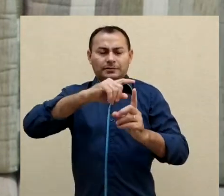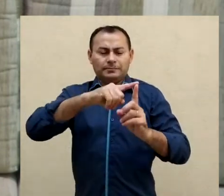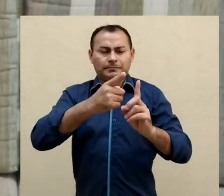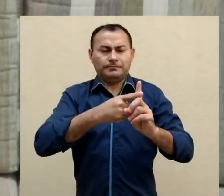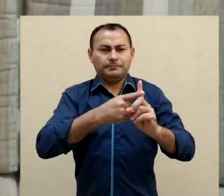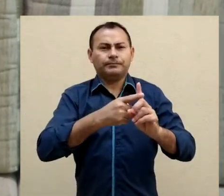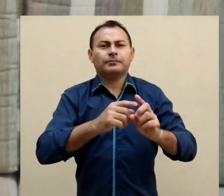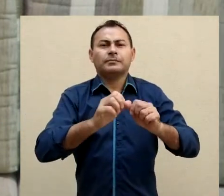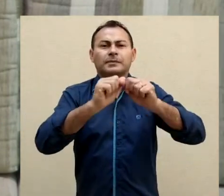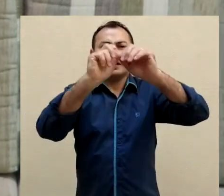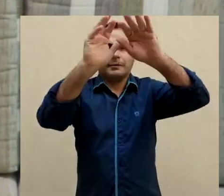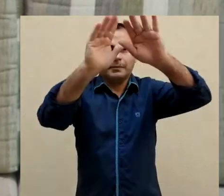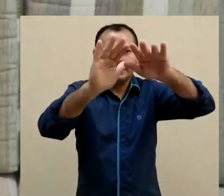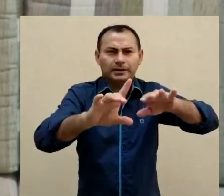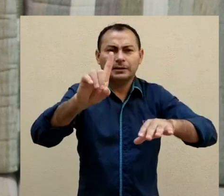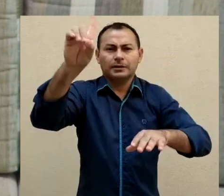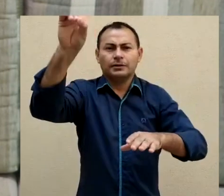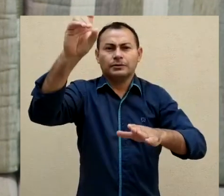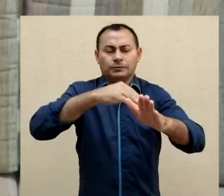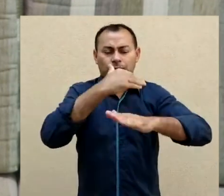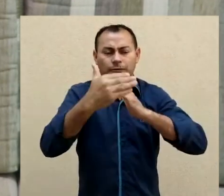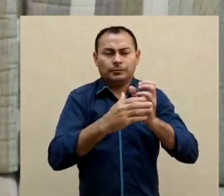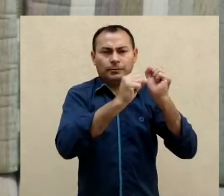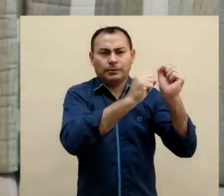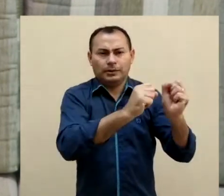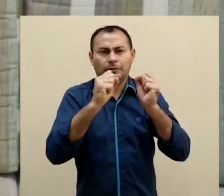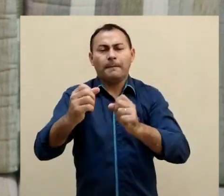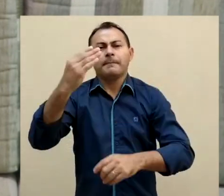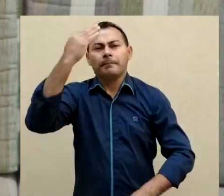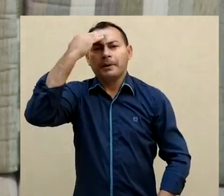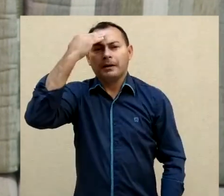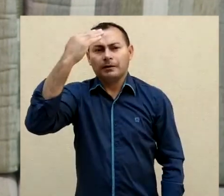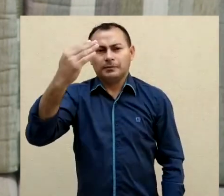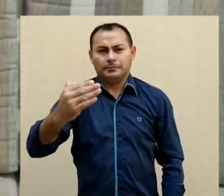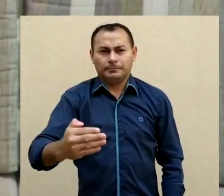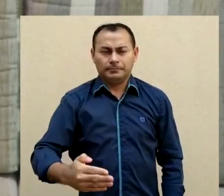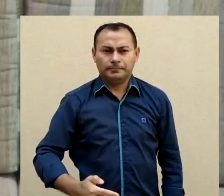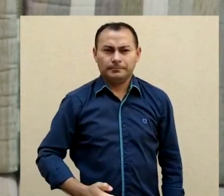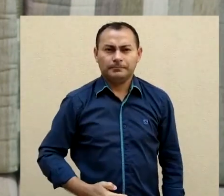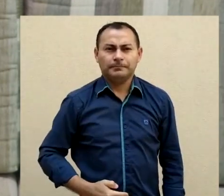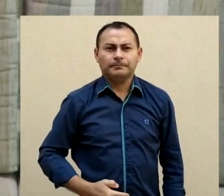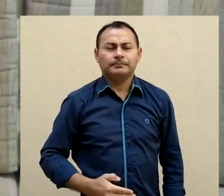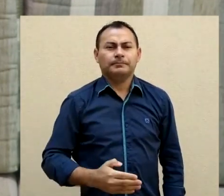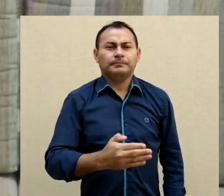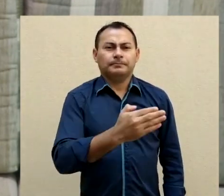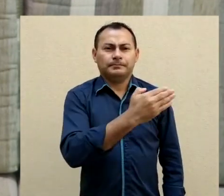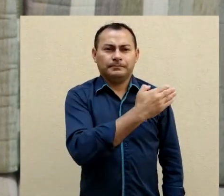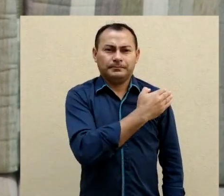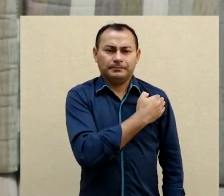para nascer. A bênção de Deus Todo-Poderoso, Pai